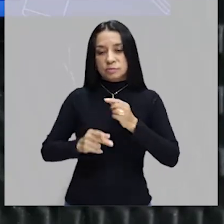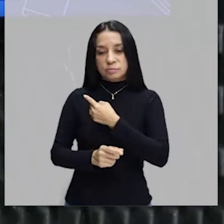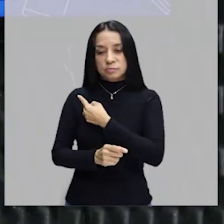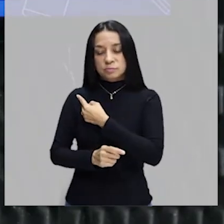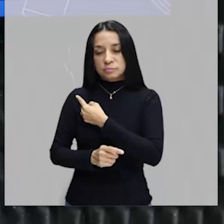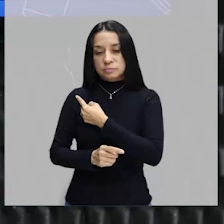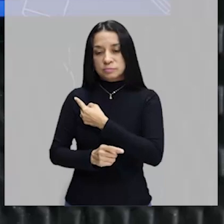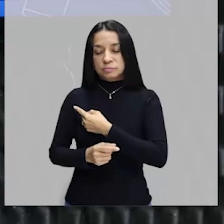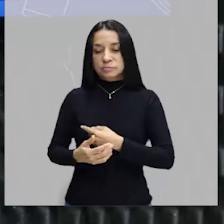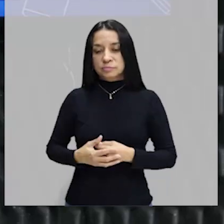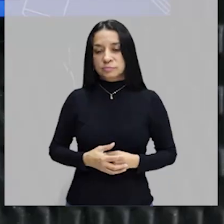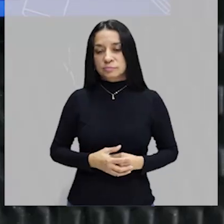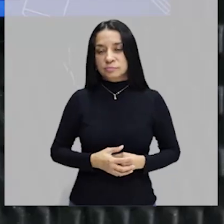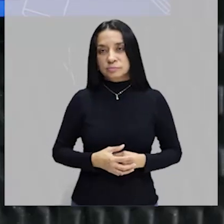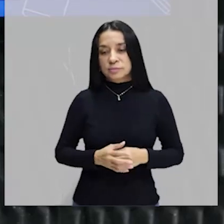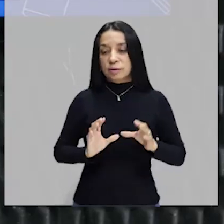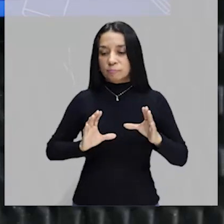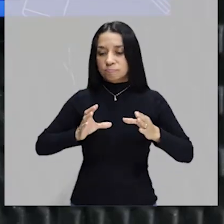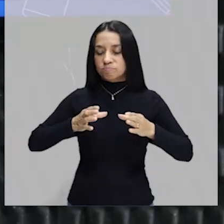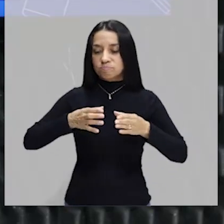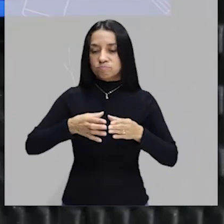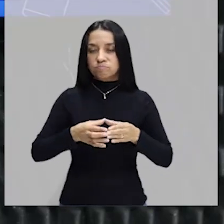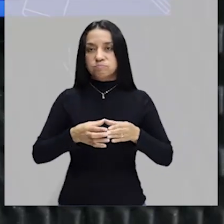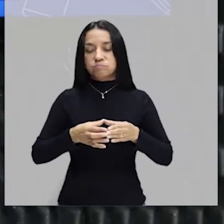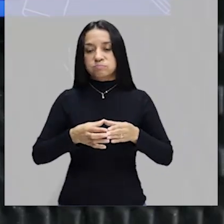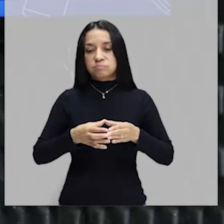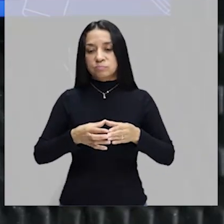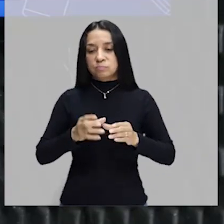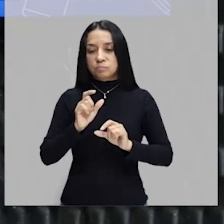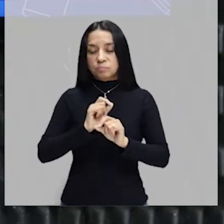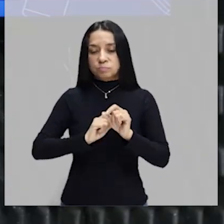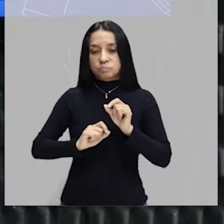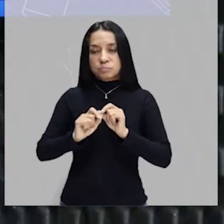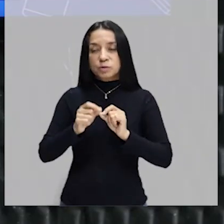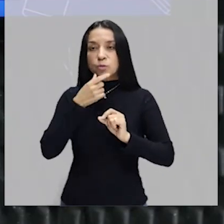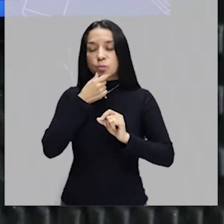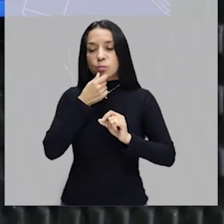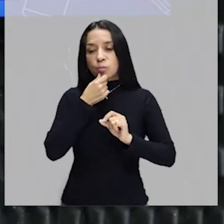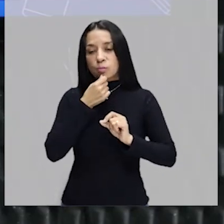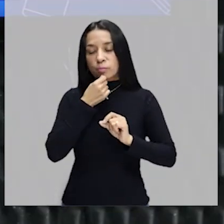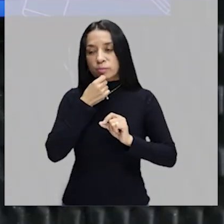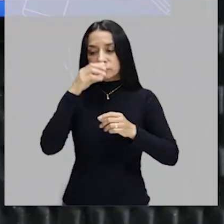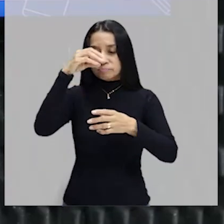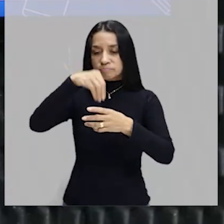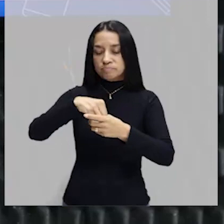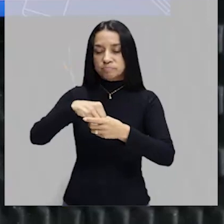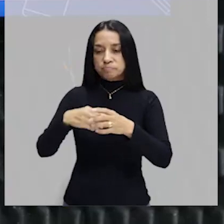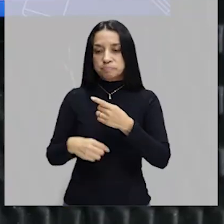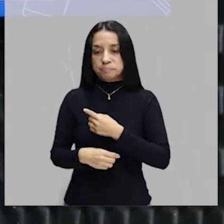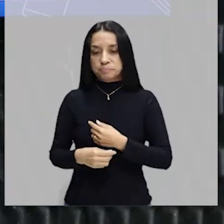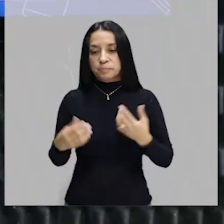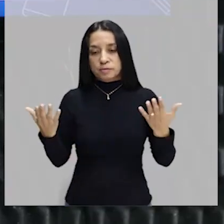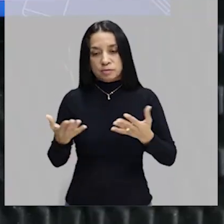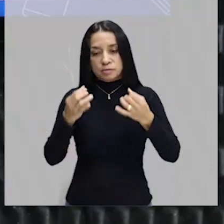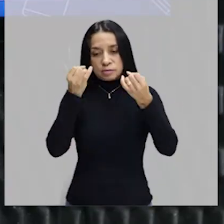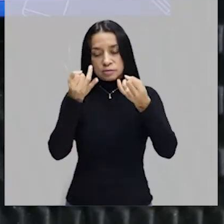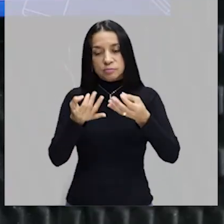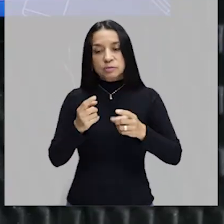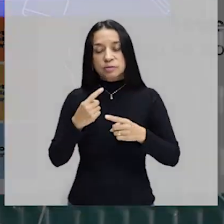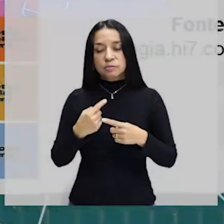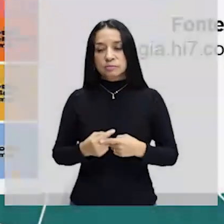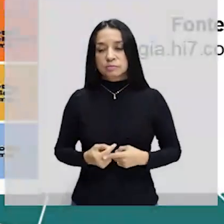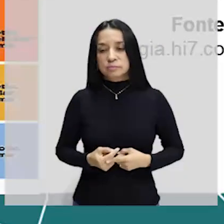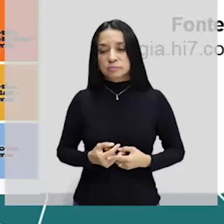ok? Essa é a categorização que o homem, ser humano, ele faz parte. Agora vamos explicar para vocês aqui,